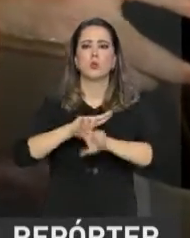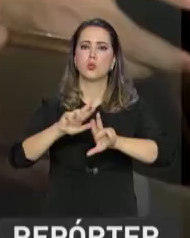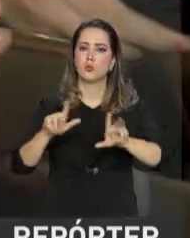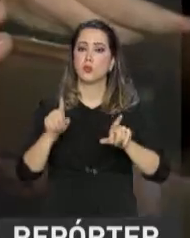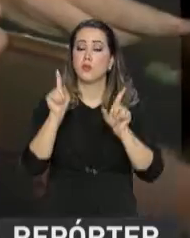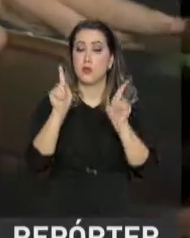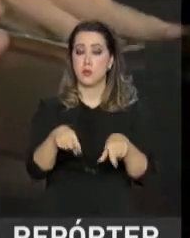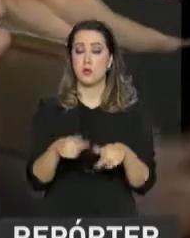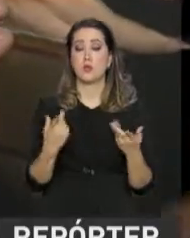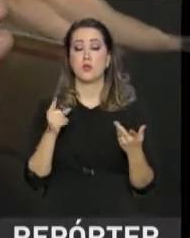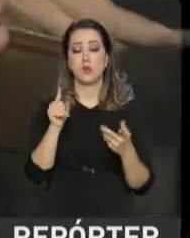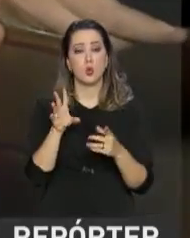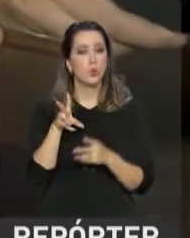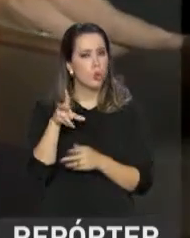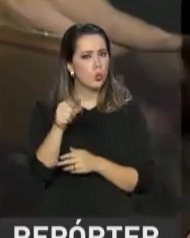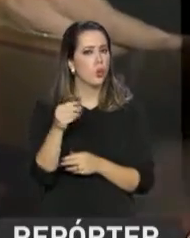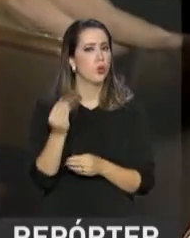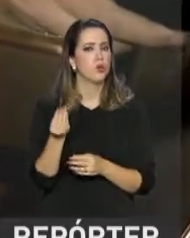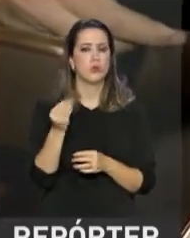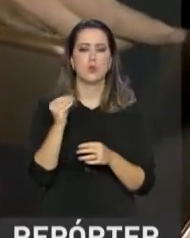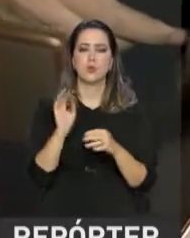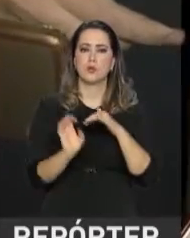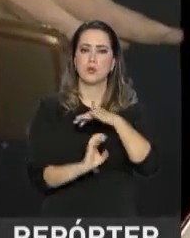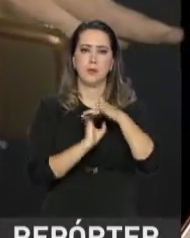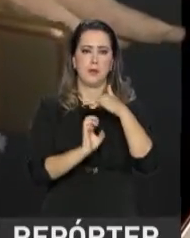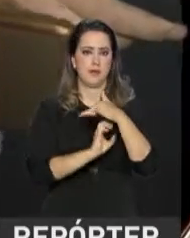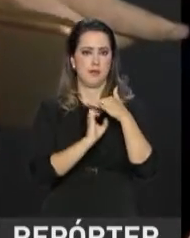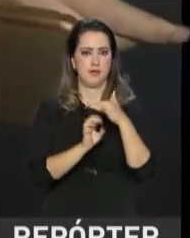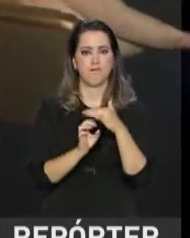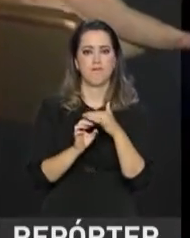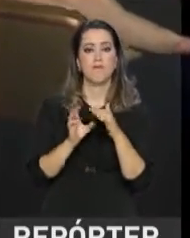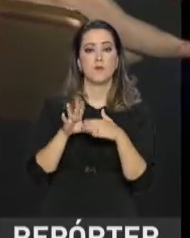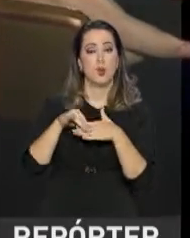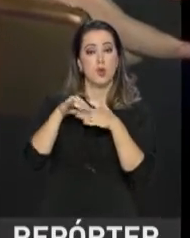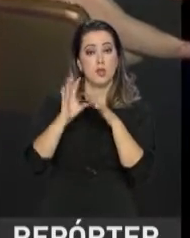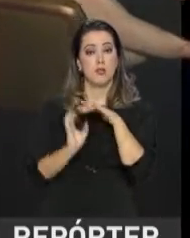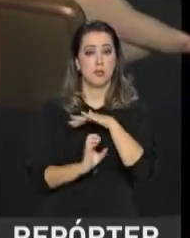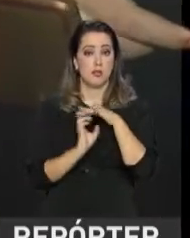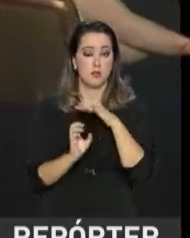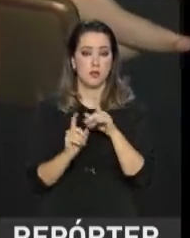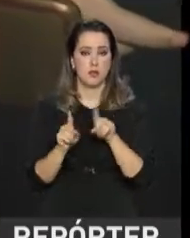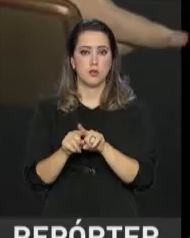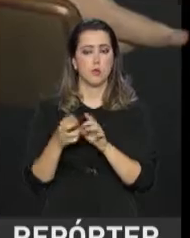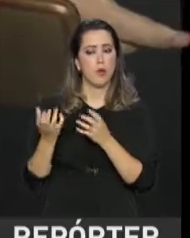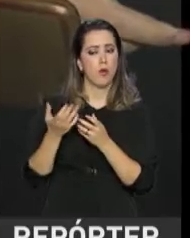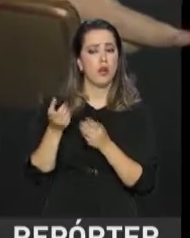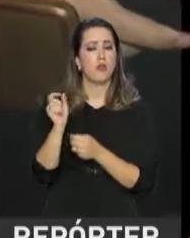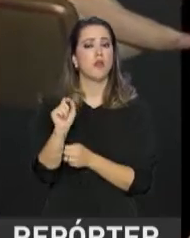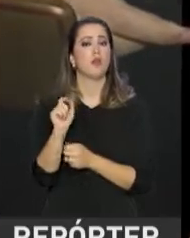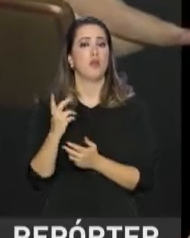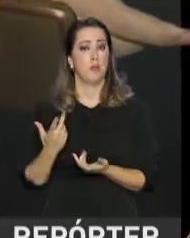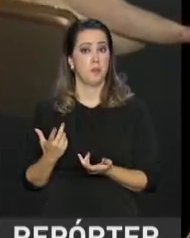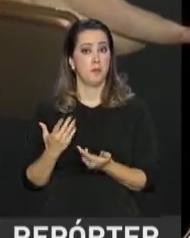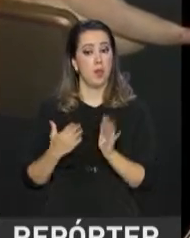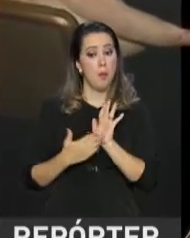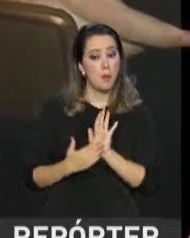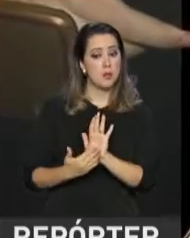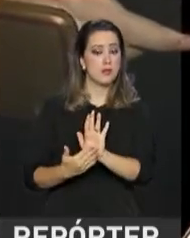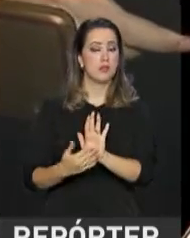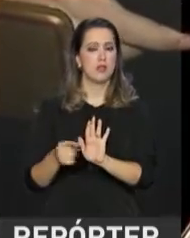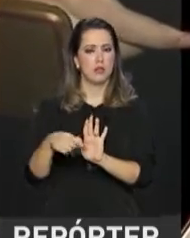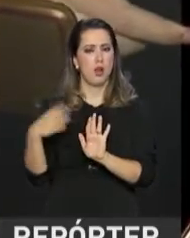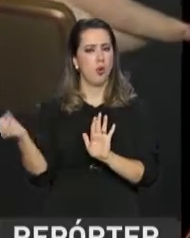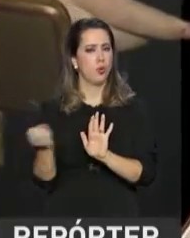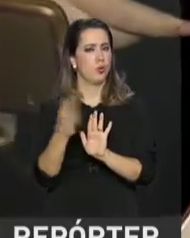são os outros de natureza empresarial o que eu pretendo fazer é mostrar na minha fala no discurso que é o